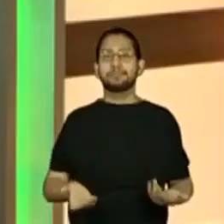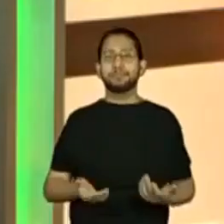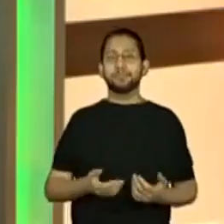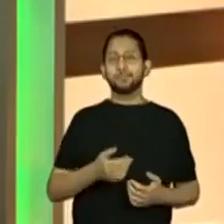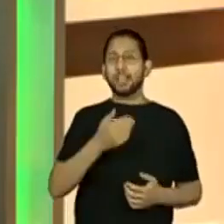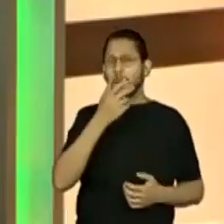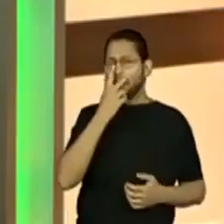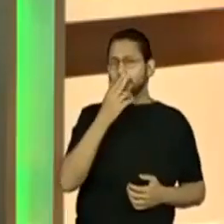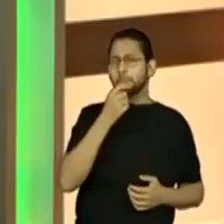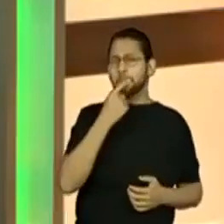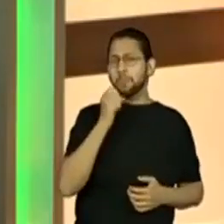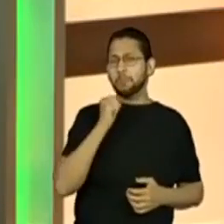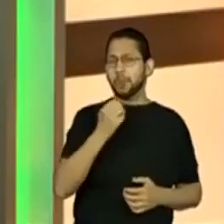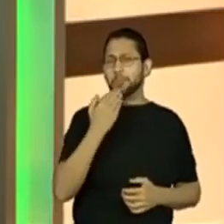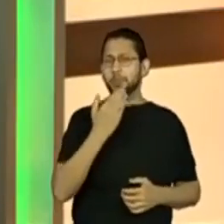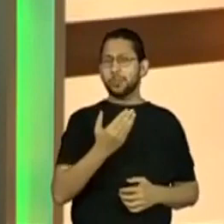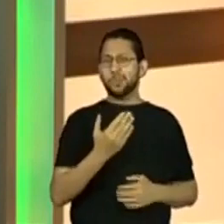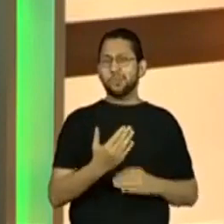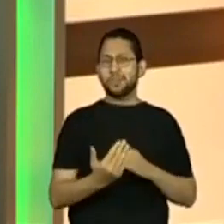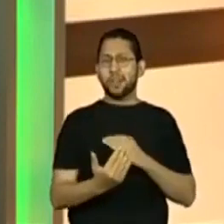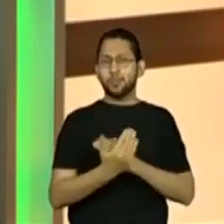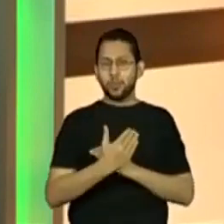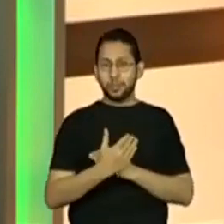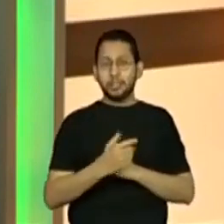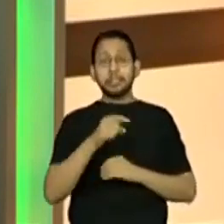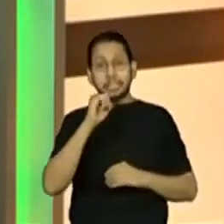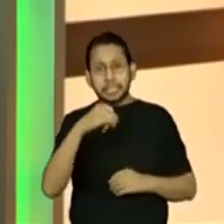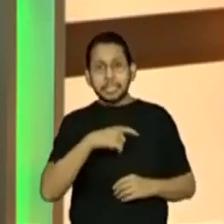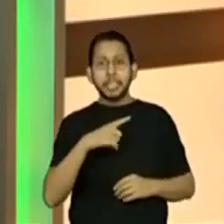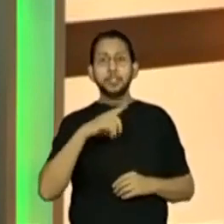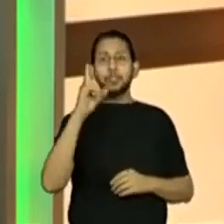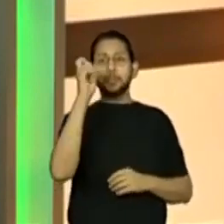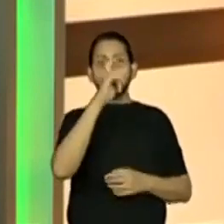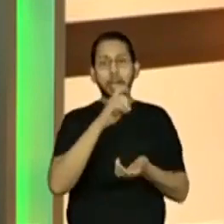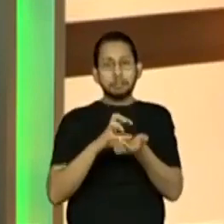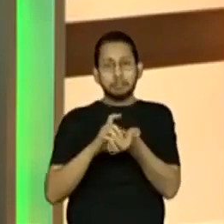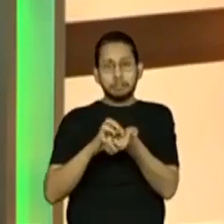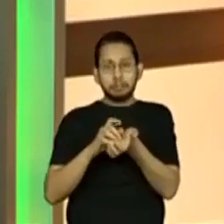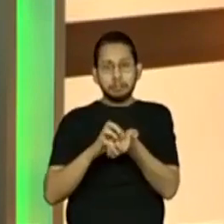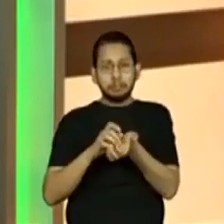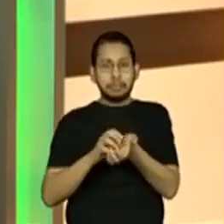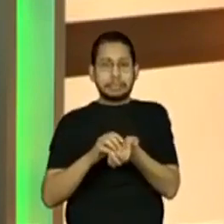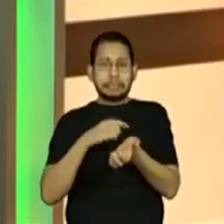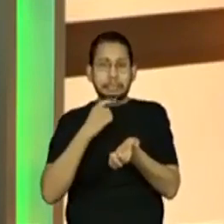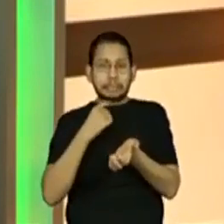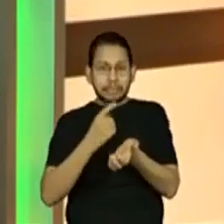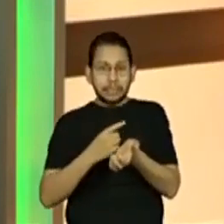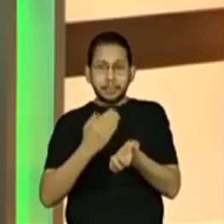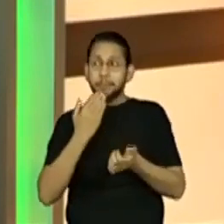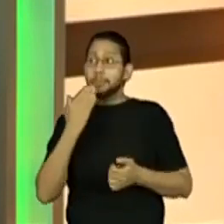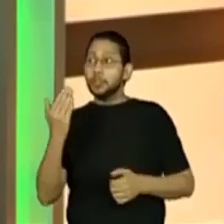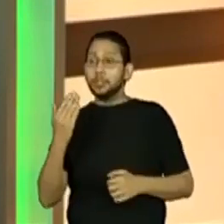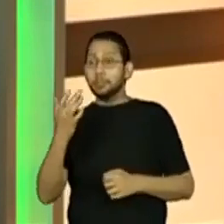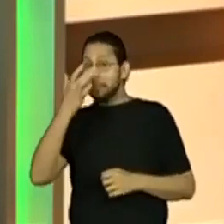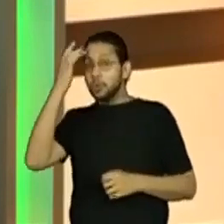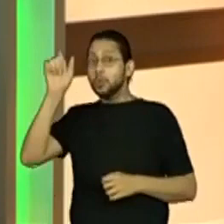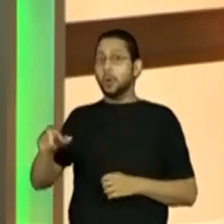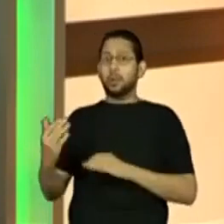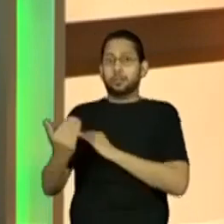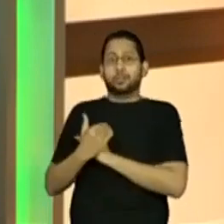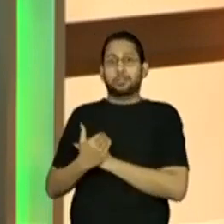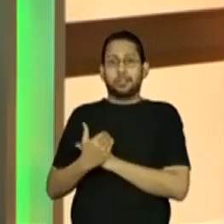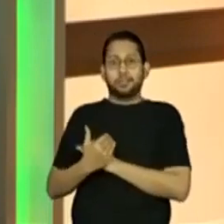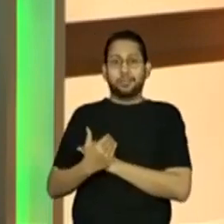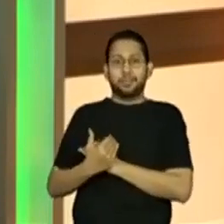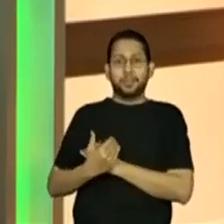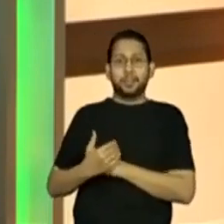podia pedir ajuda? Não sei, se você ainda tiver dificuldade de usar a calculadora, pedir ajuda para alguém para